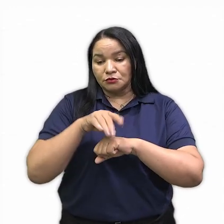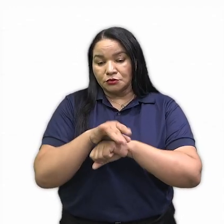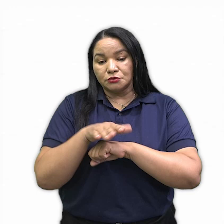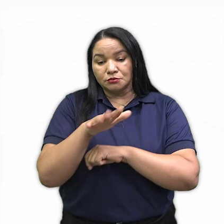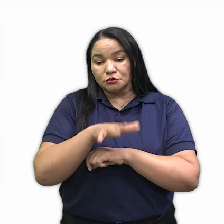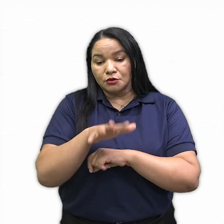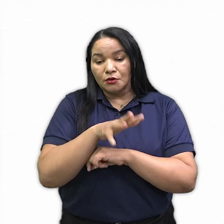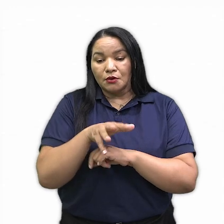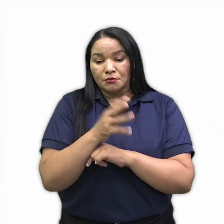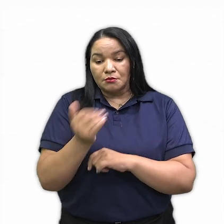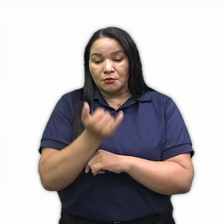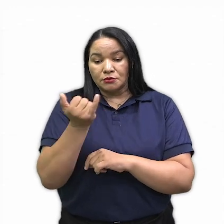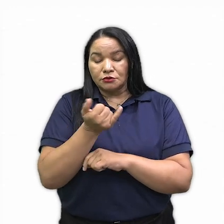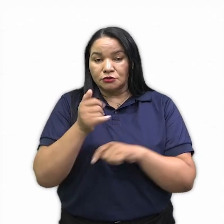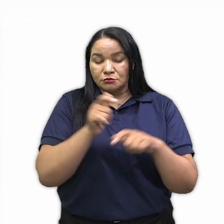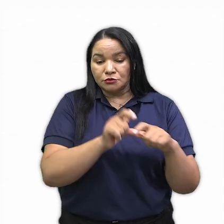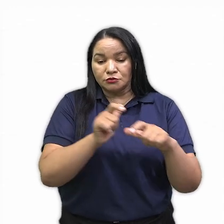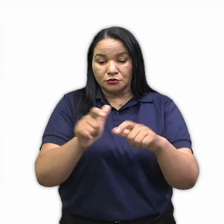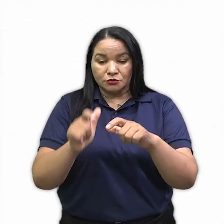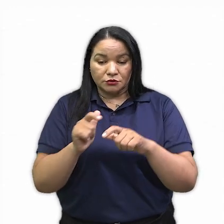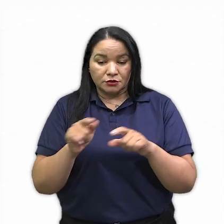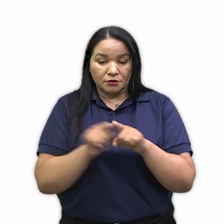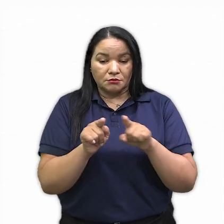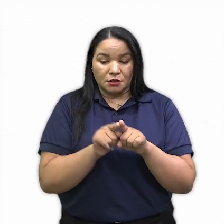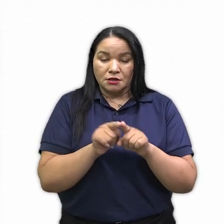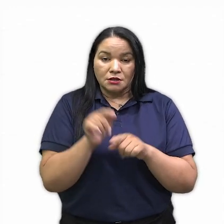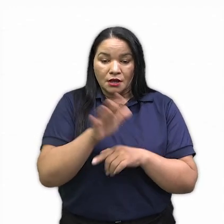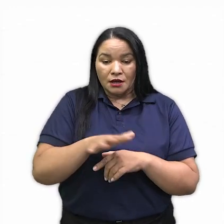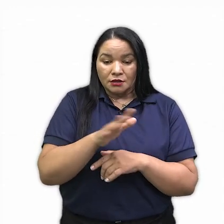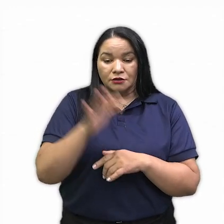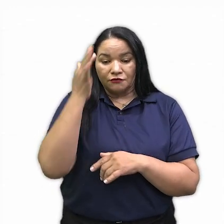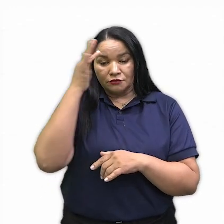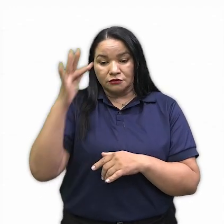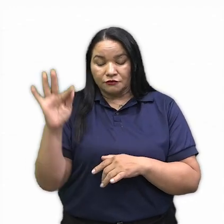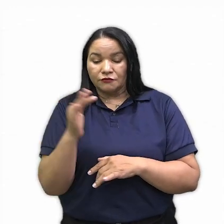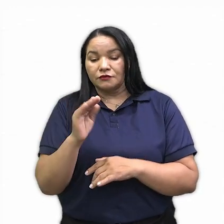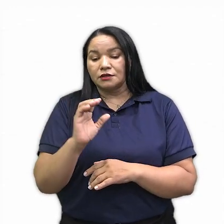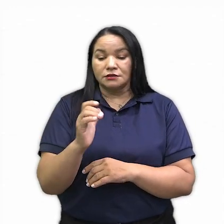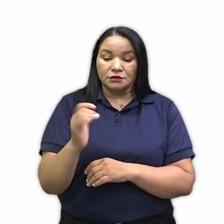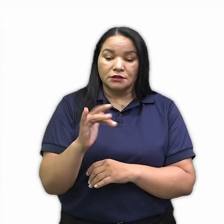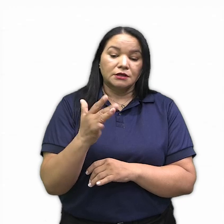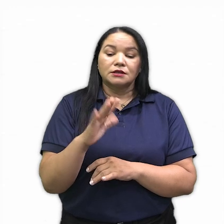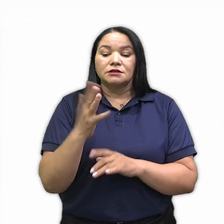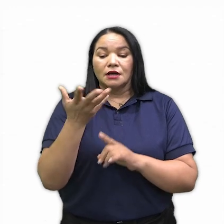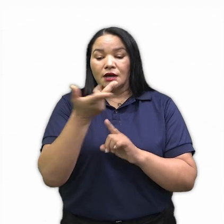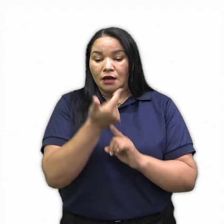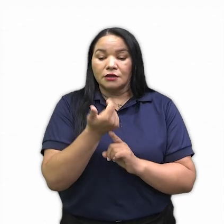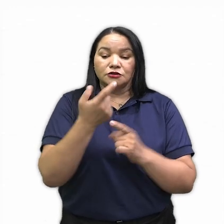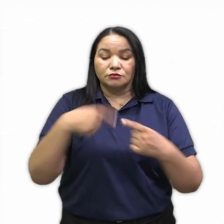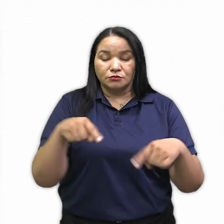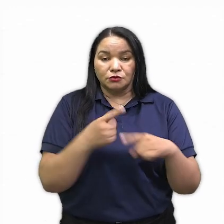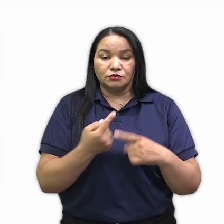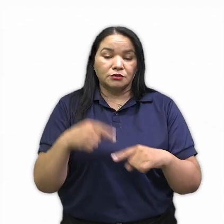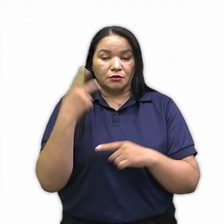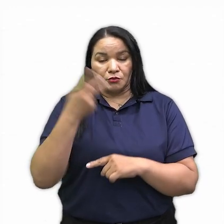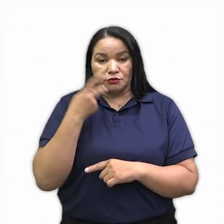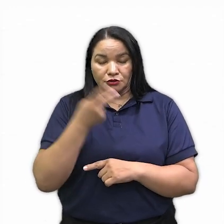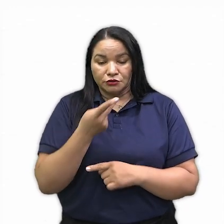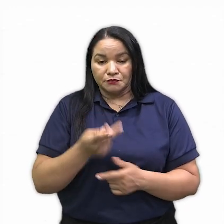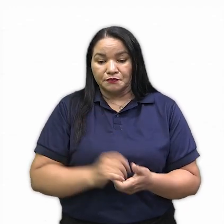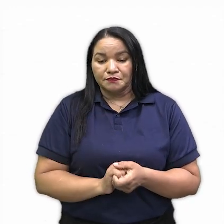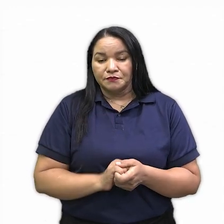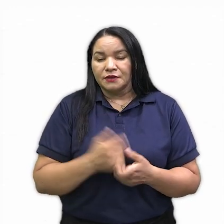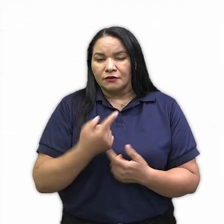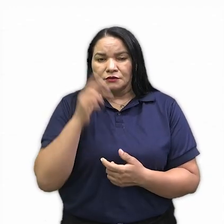para diversas áreas, incluindo o quê? A parte da filosofia, ciência, arte, música e política. Então,